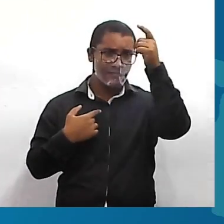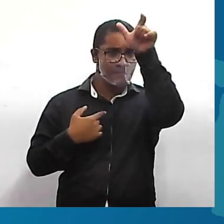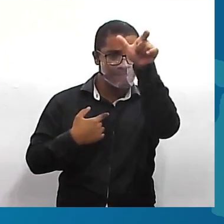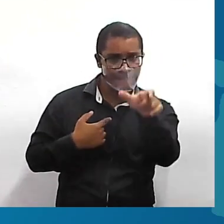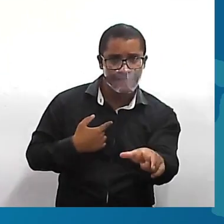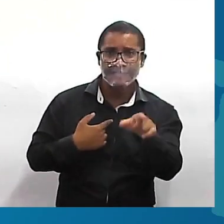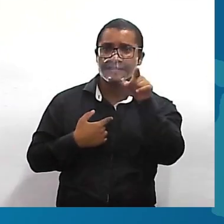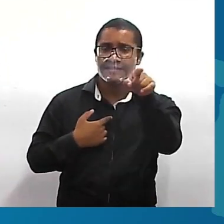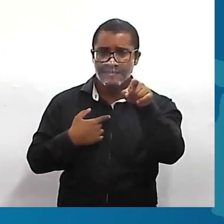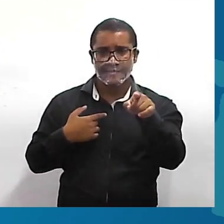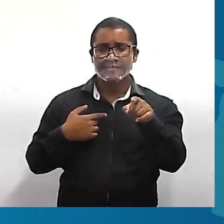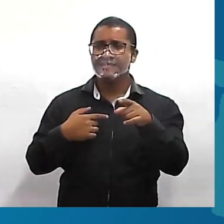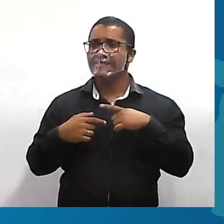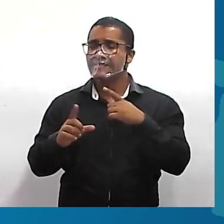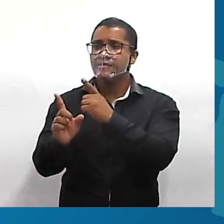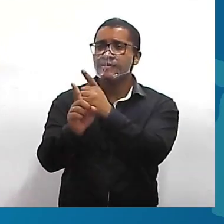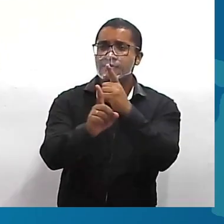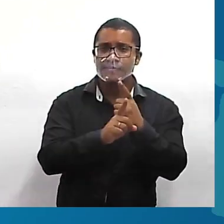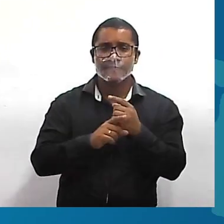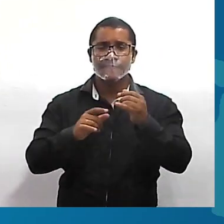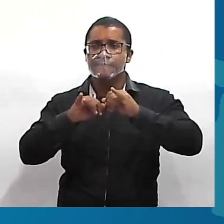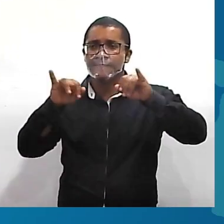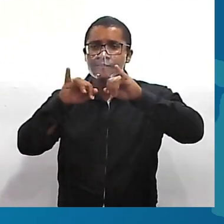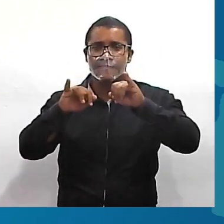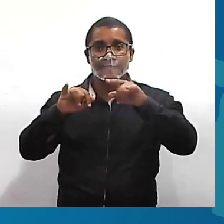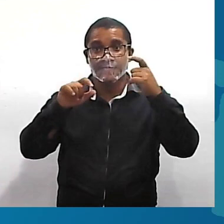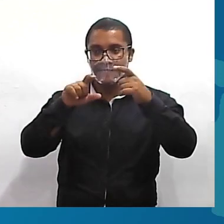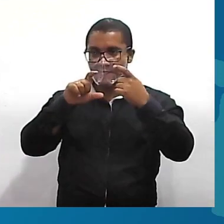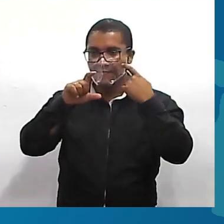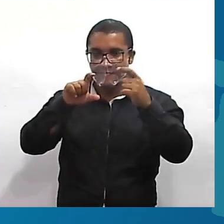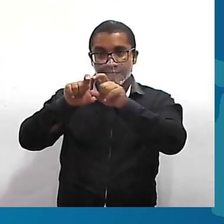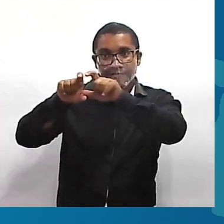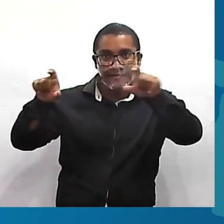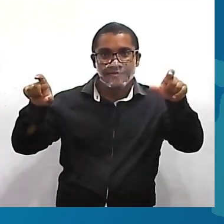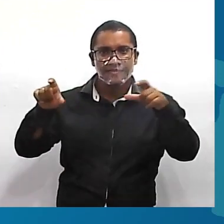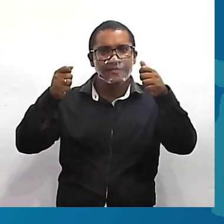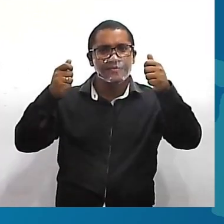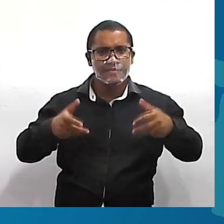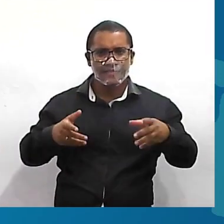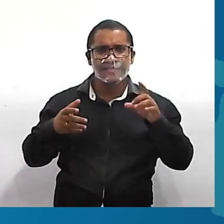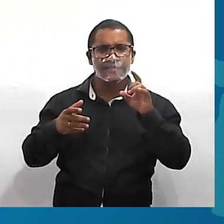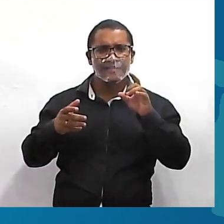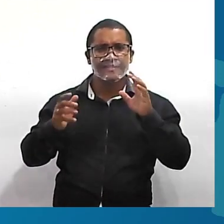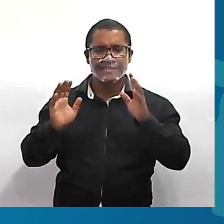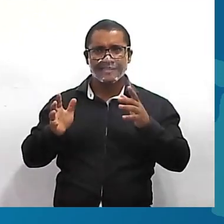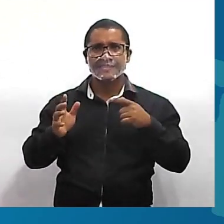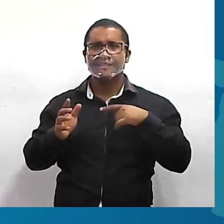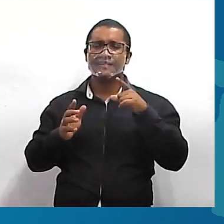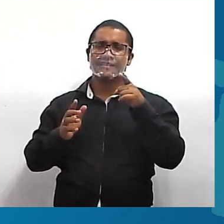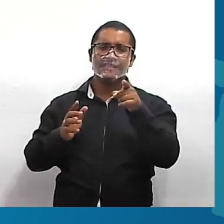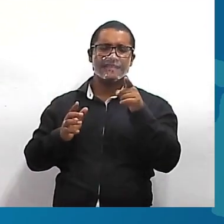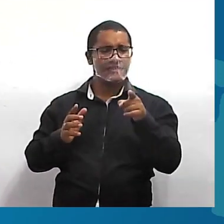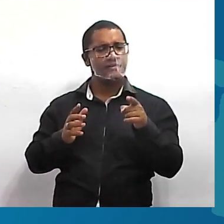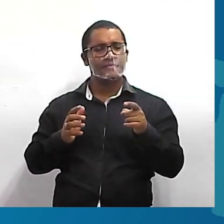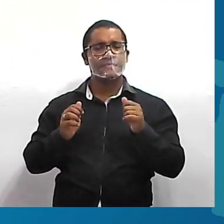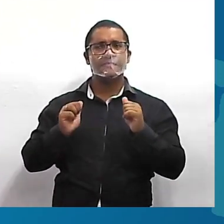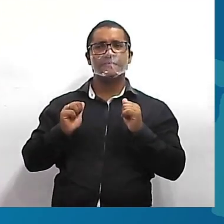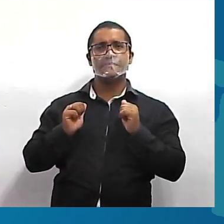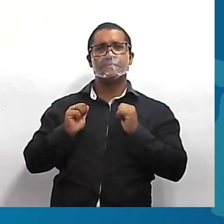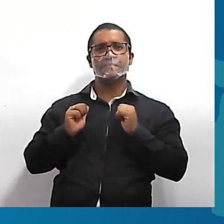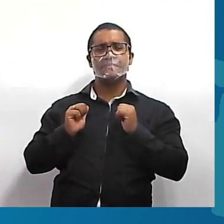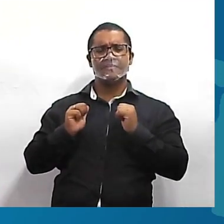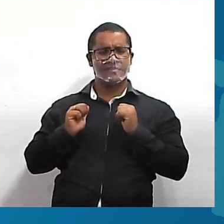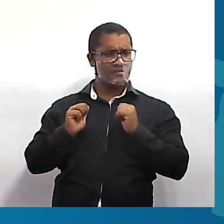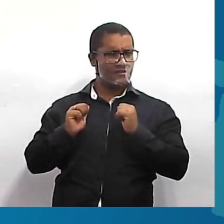essas informações. Por isso que na própria competência já diz ali, ó, não é mais aceitável, né, que esperar